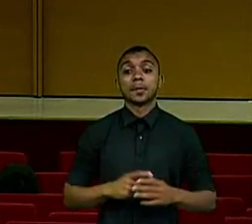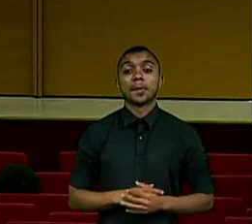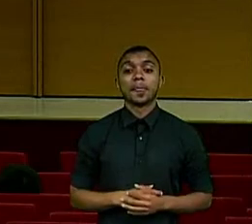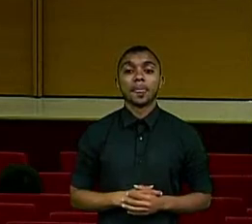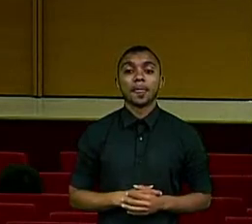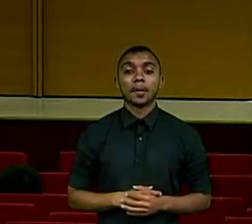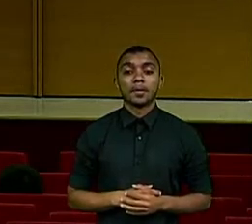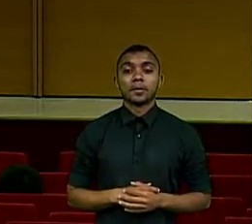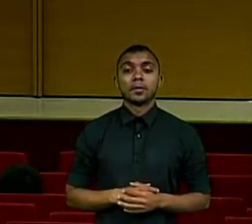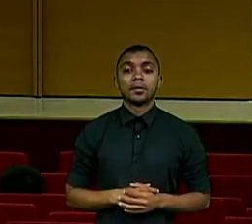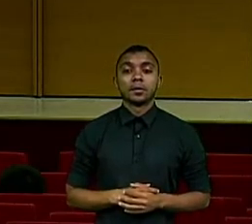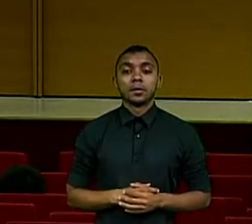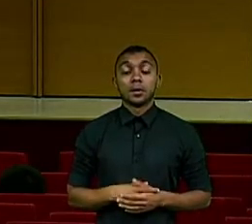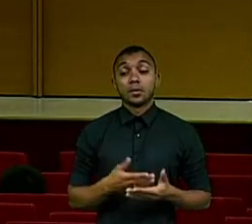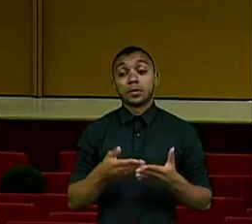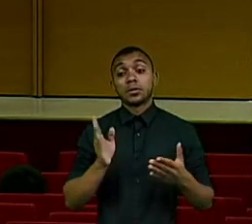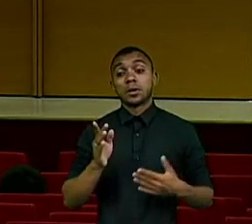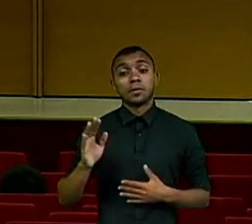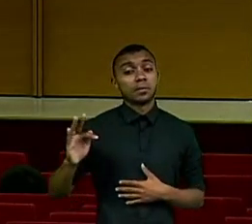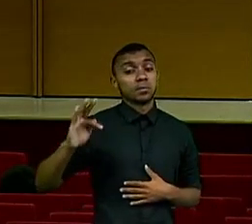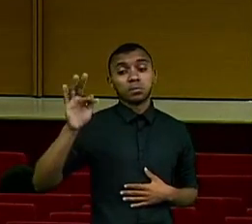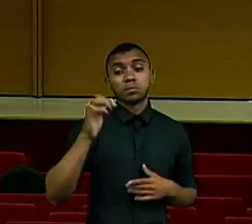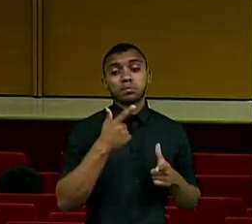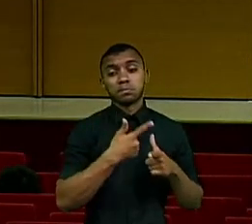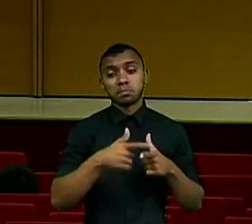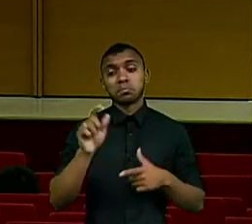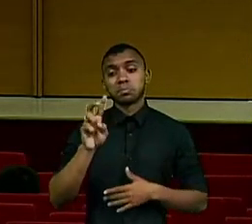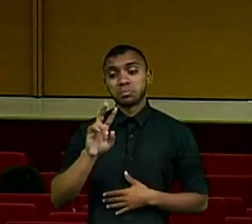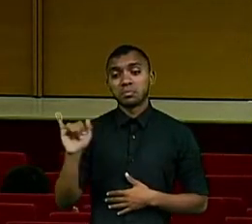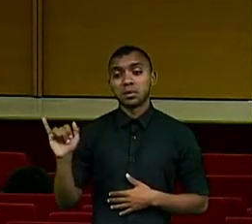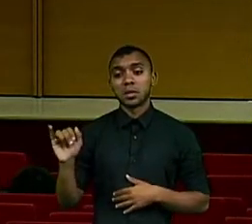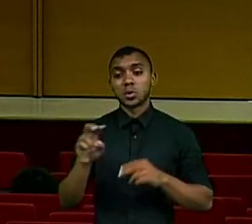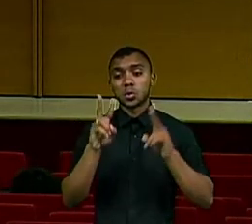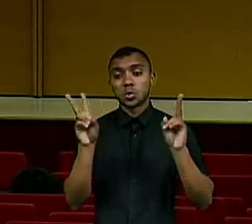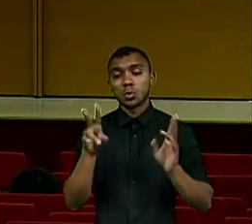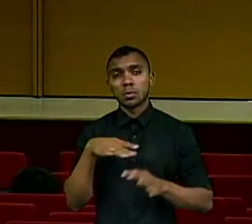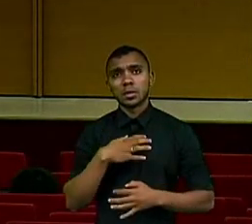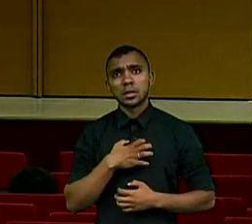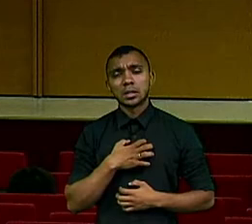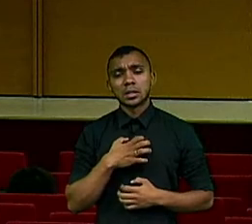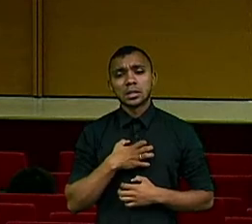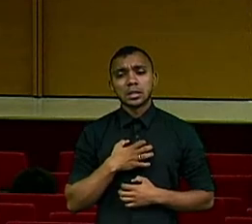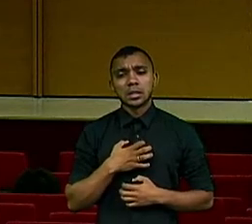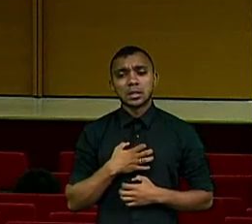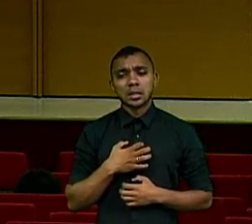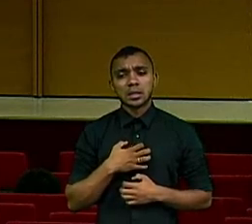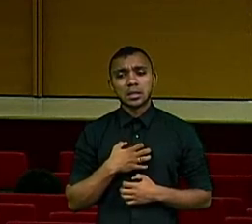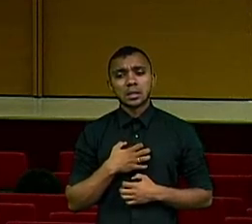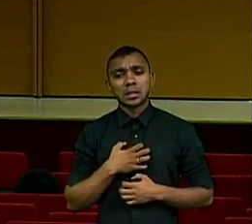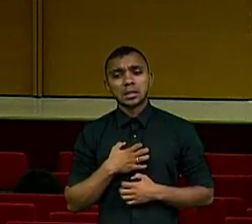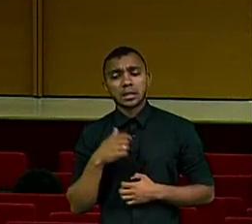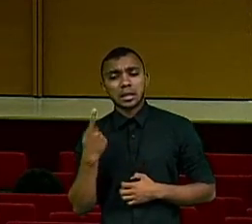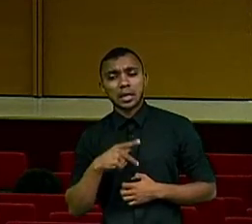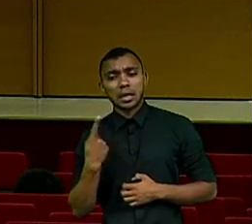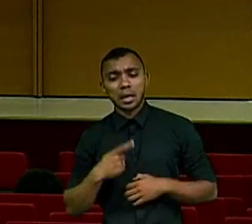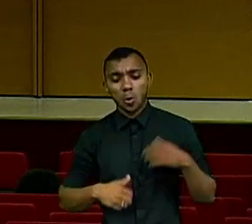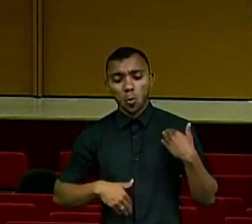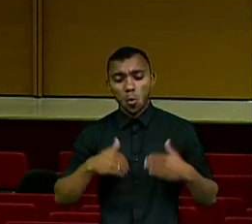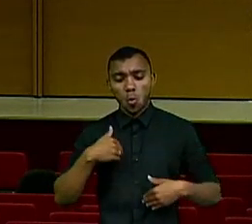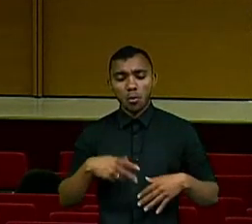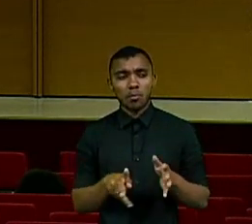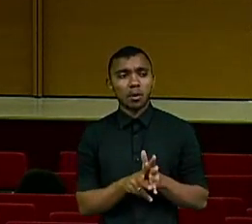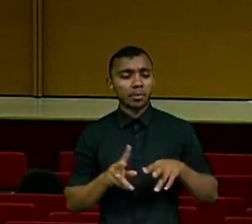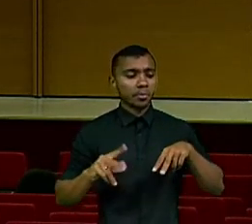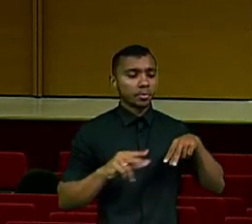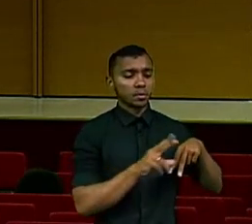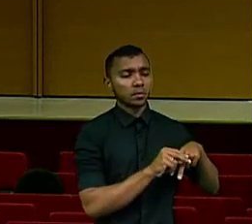muito muitos problemas relacionados às enzimas as proteínas do seu corpo Que diabo